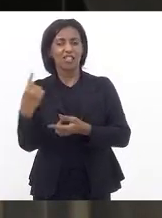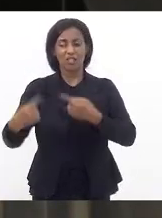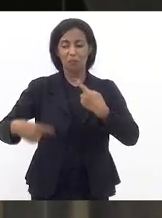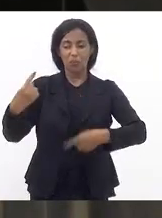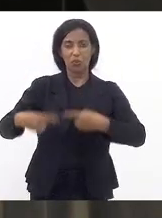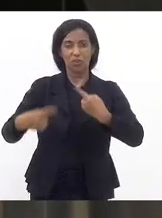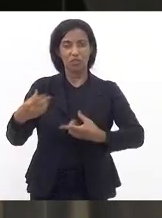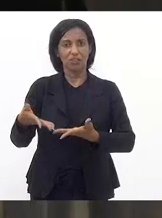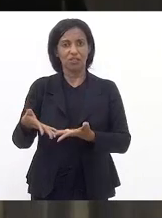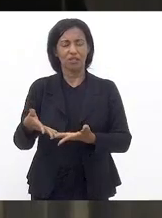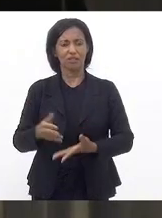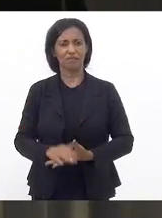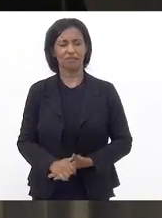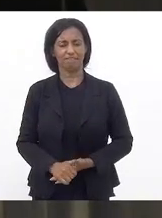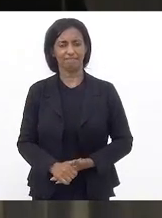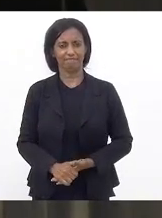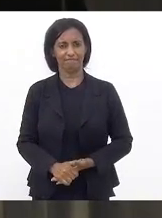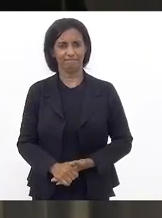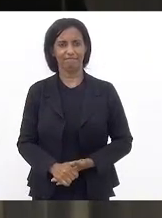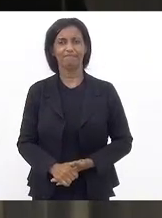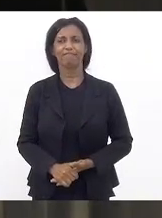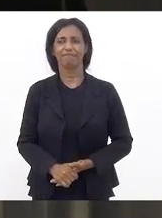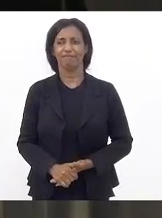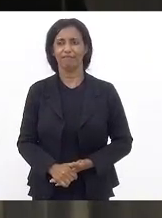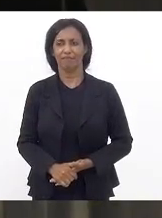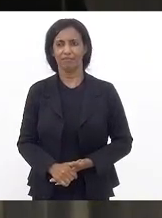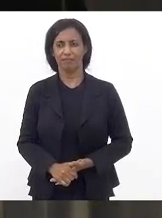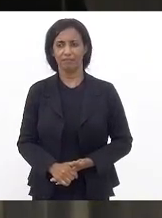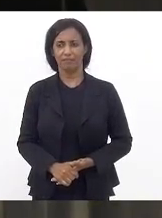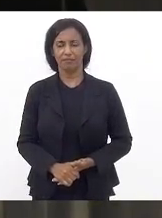política é isso